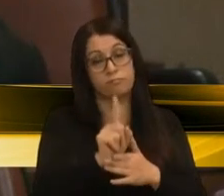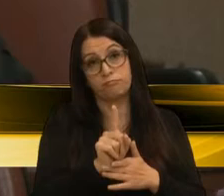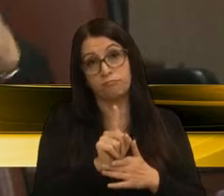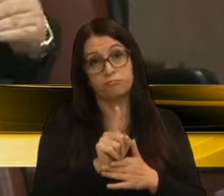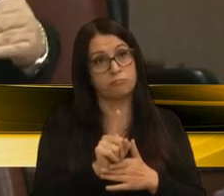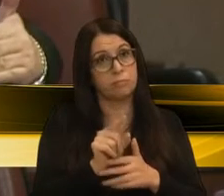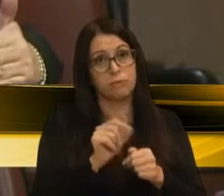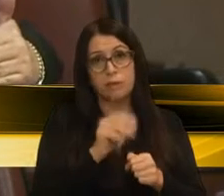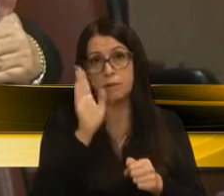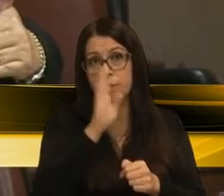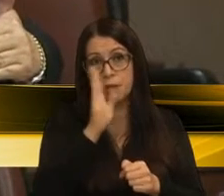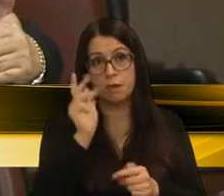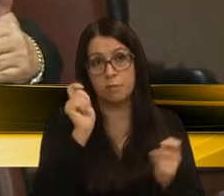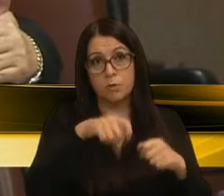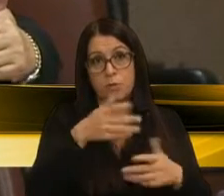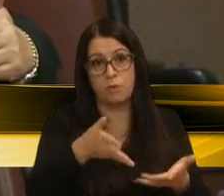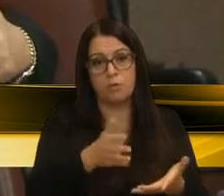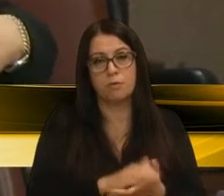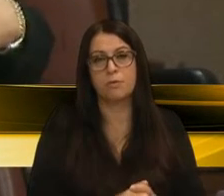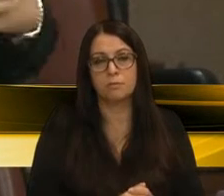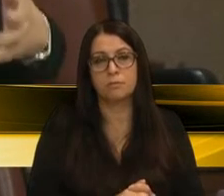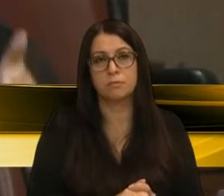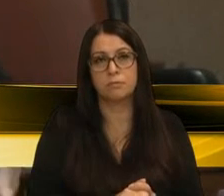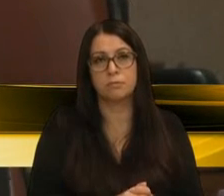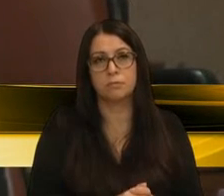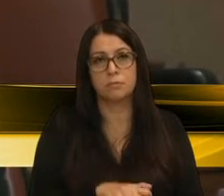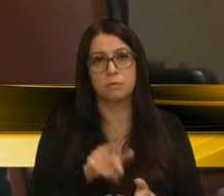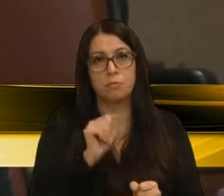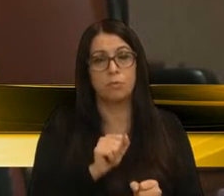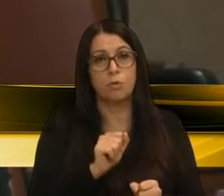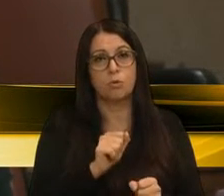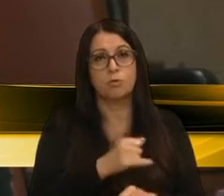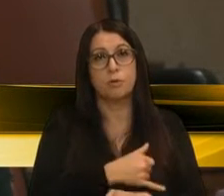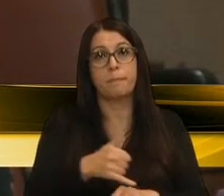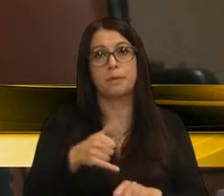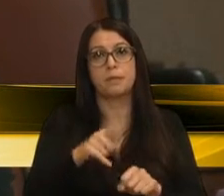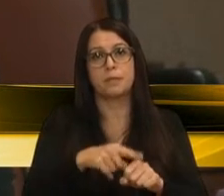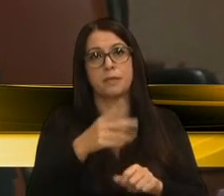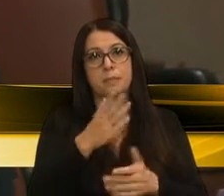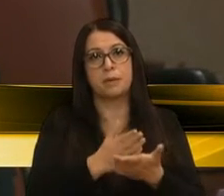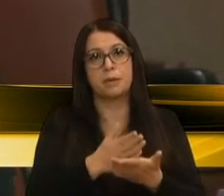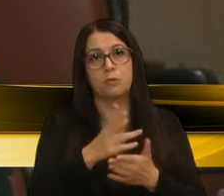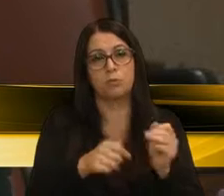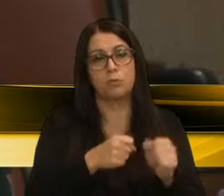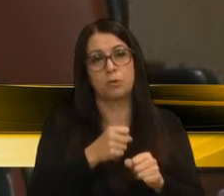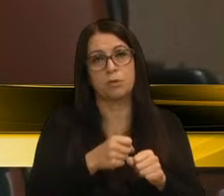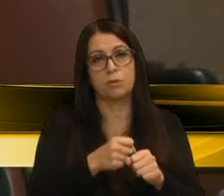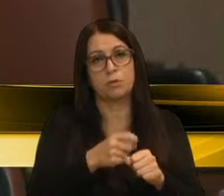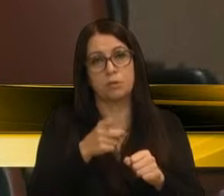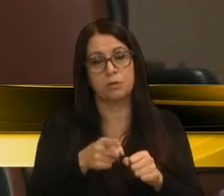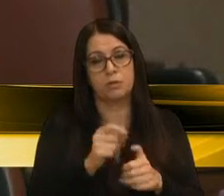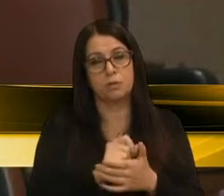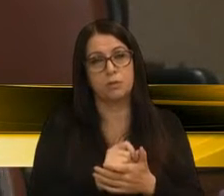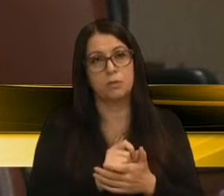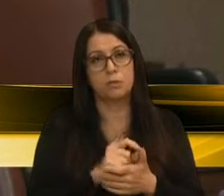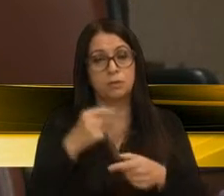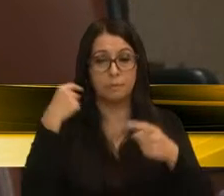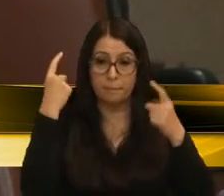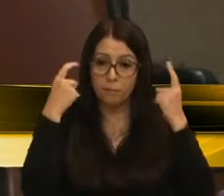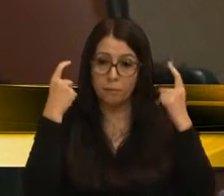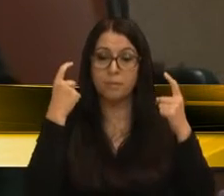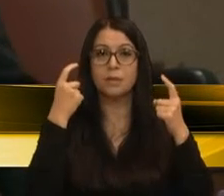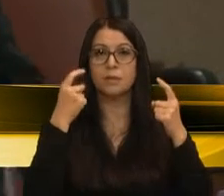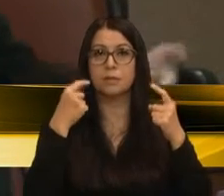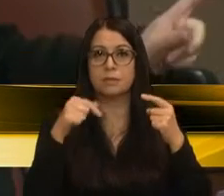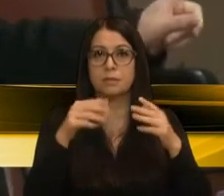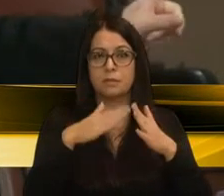ser tomada o mais rápido agora, né? Eu acho que não pode passar da metade do ano, né? Então, nesse sentido, as preocupações, eu acho,